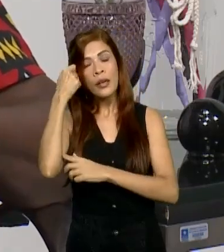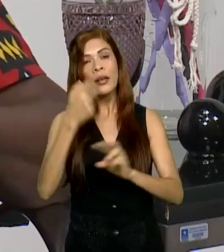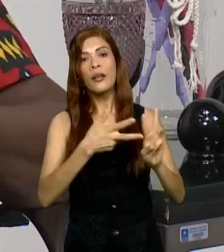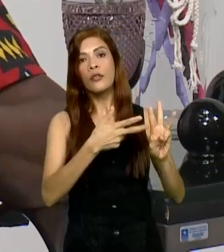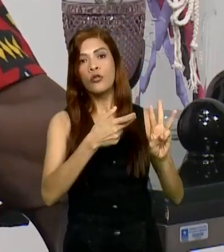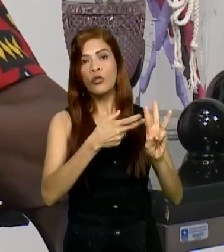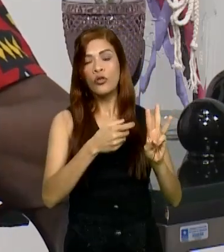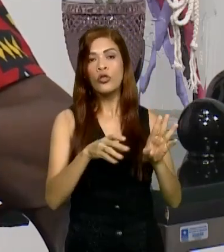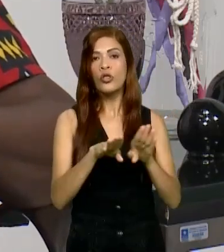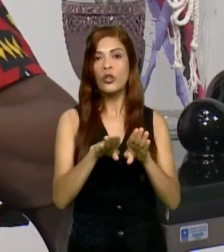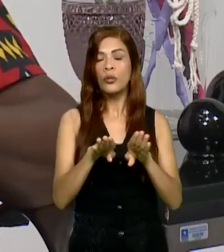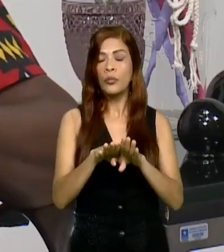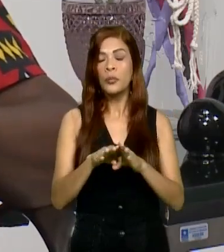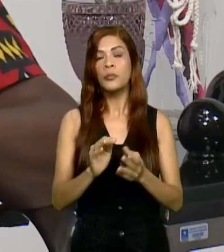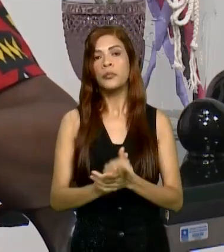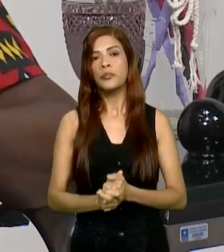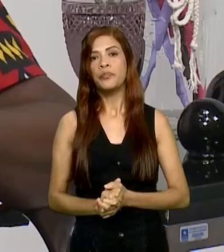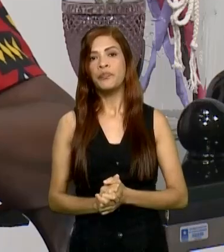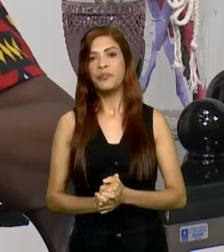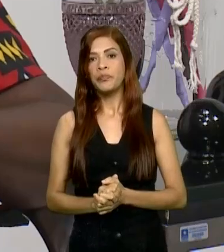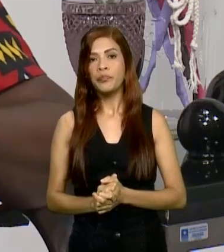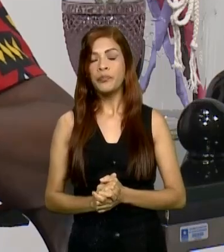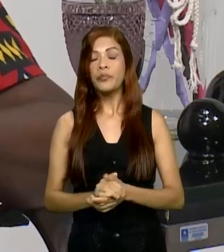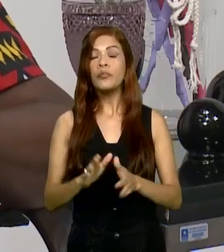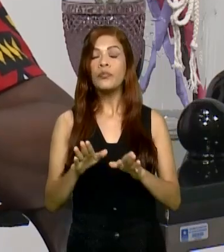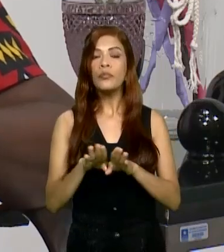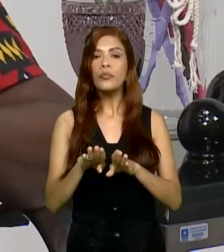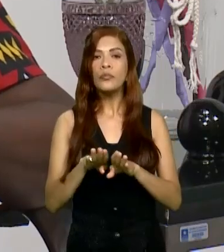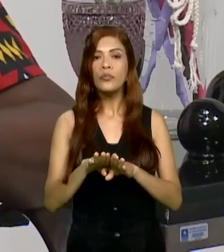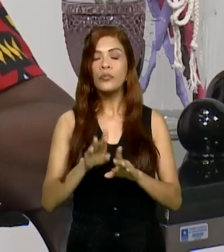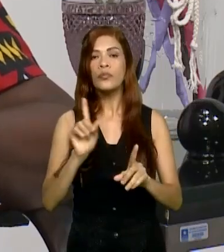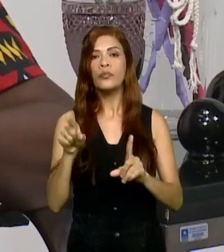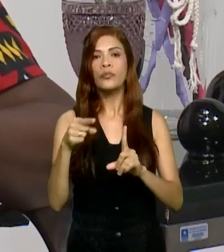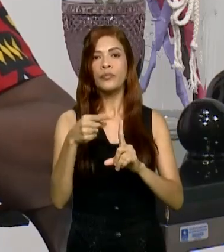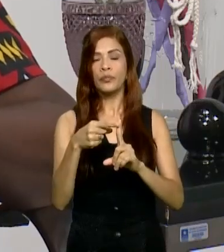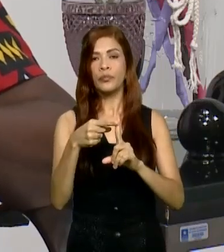nesse processo também a gente visando diminuir um pouco da alimentação